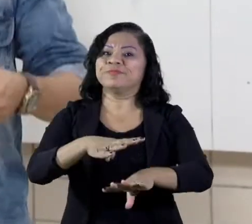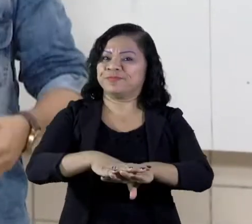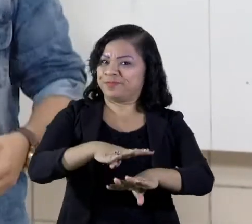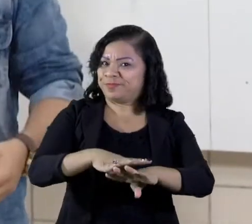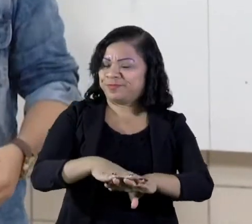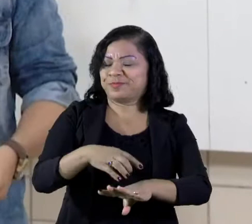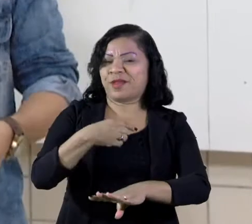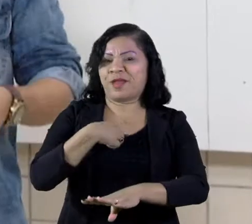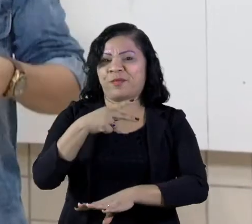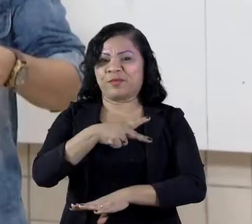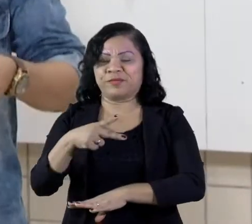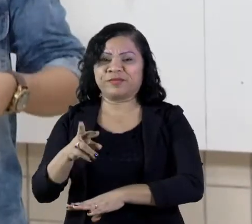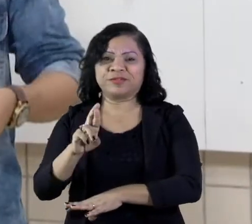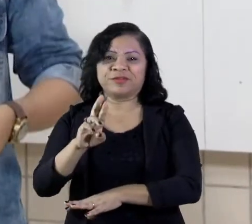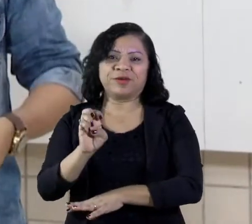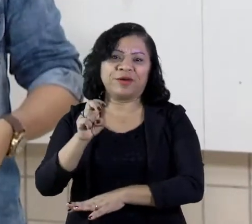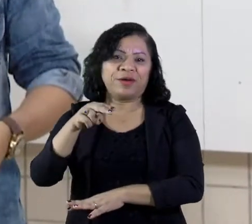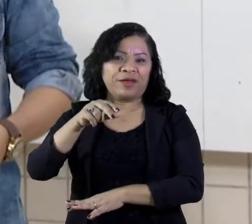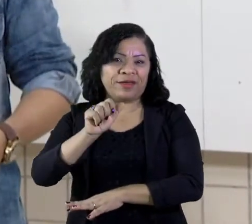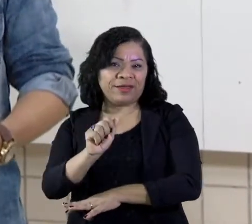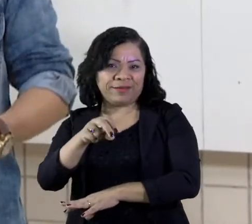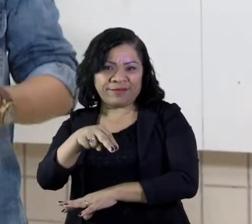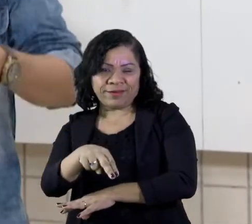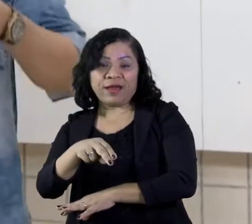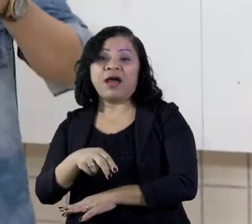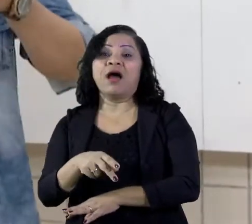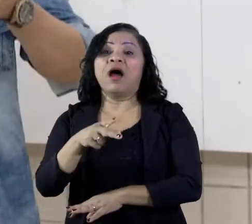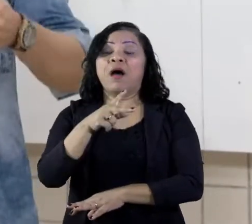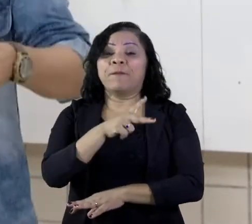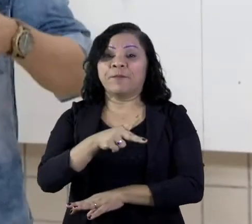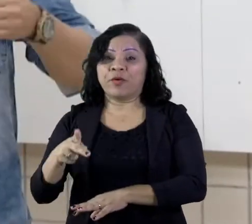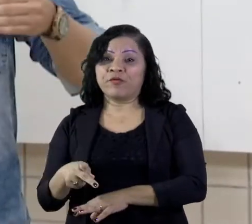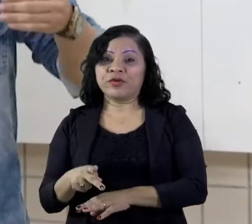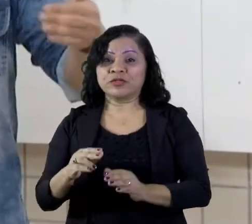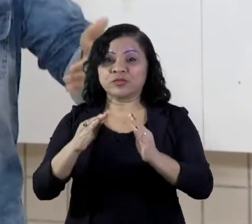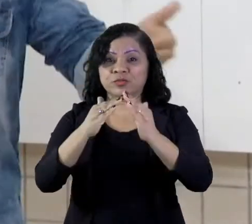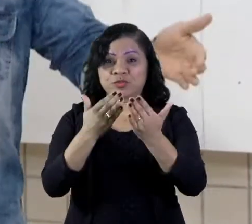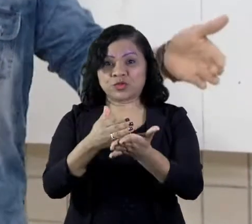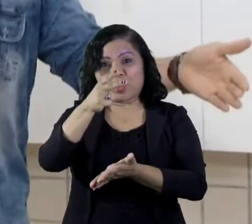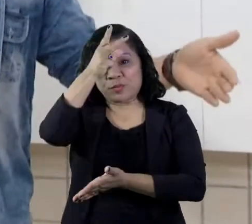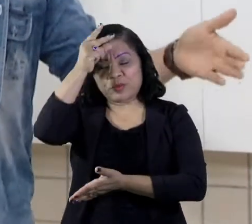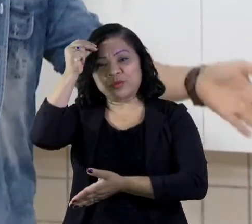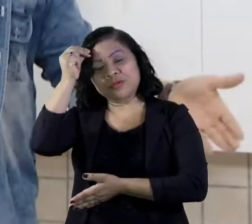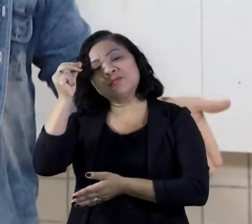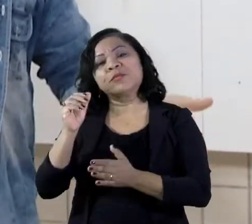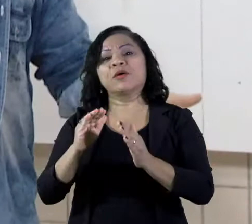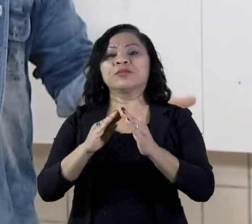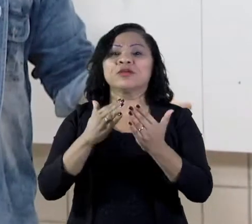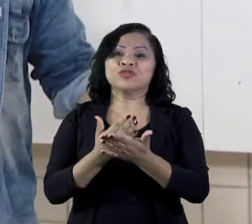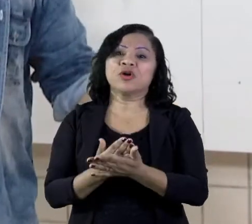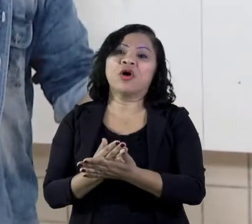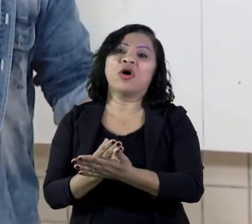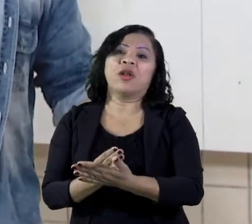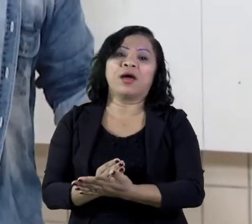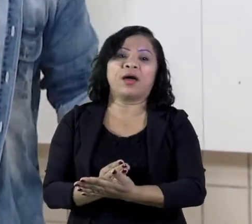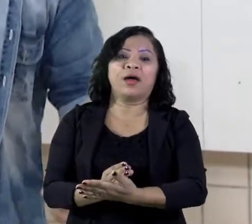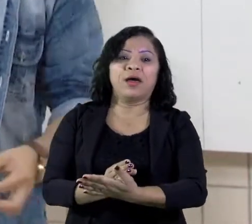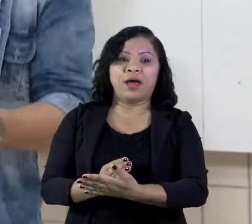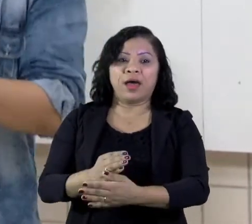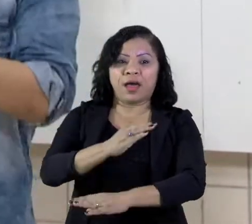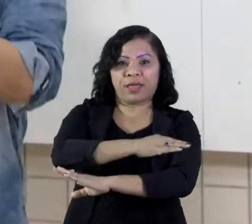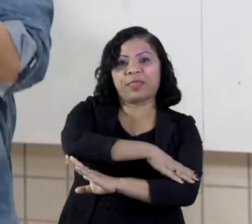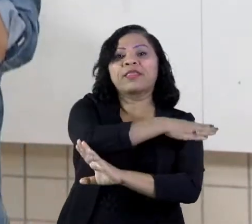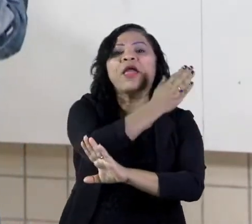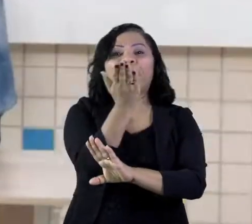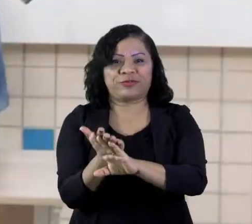sou o professor Renan, sou professor da rede municipal. Eu sou professor na Escola de Tempo Integral Daniel Batista e a gente vai falar hoje um